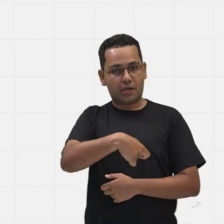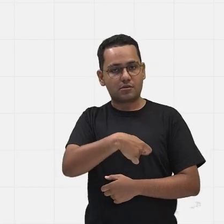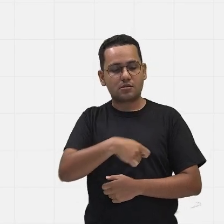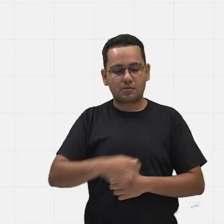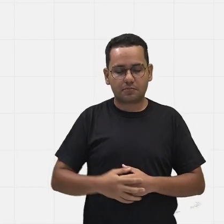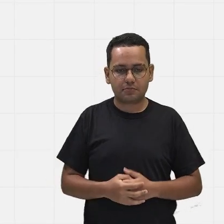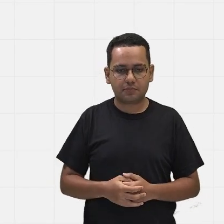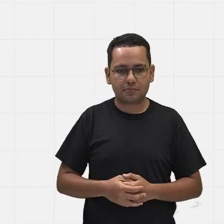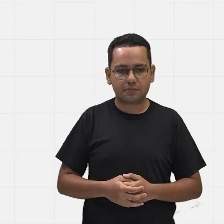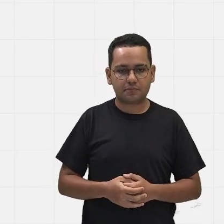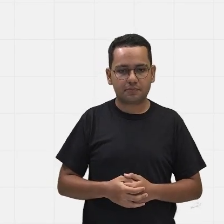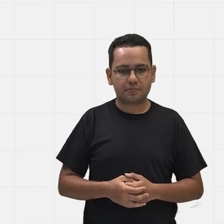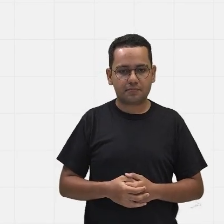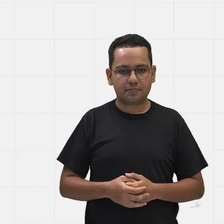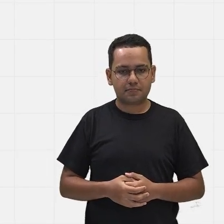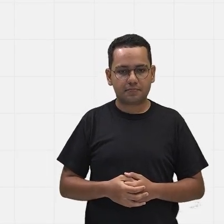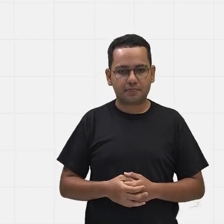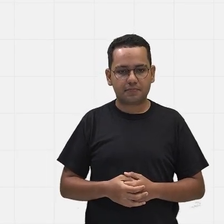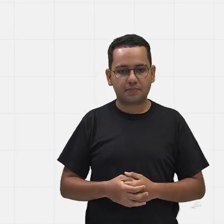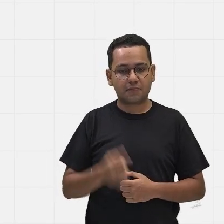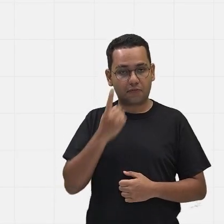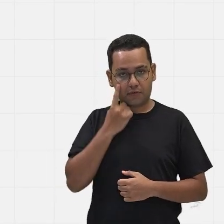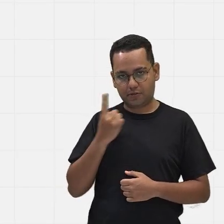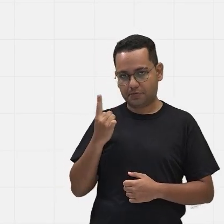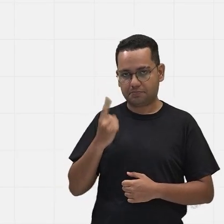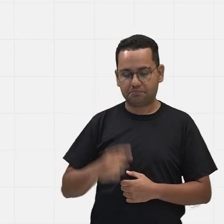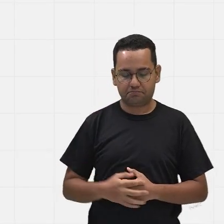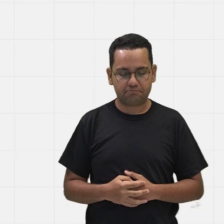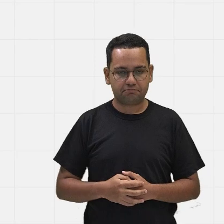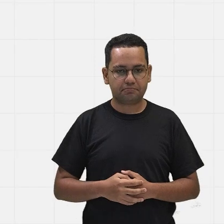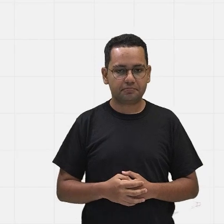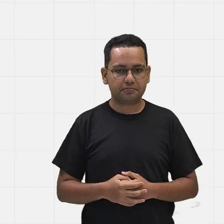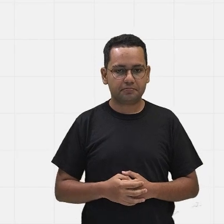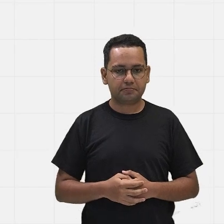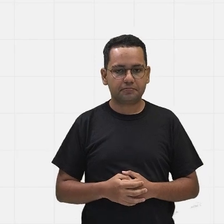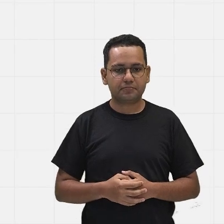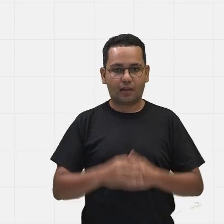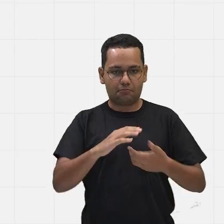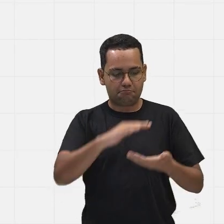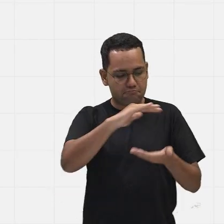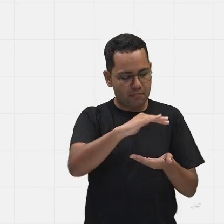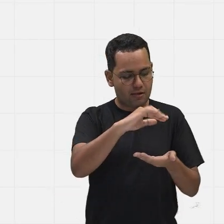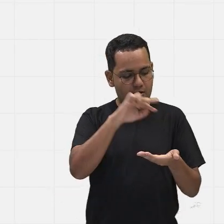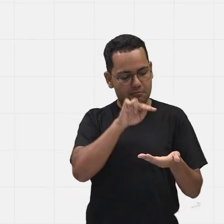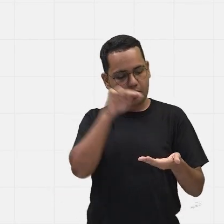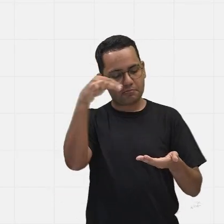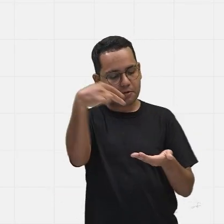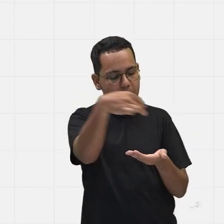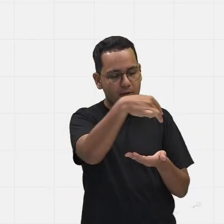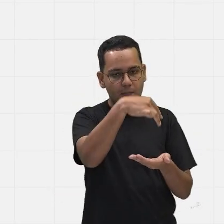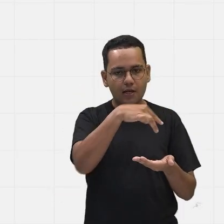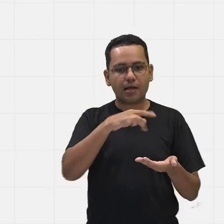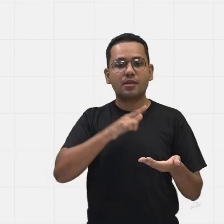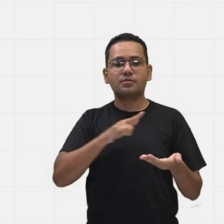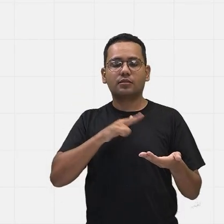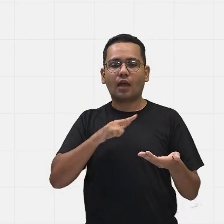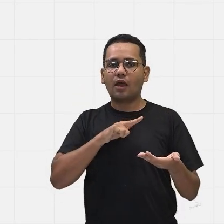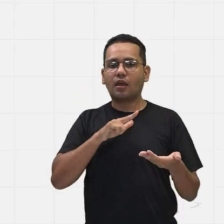de switch, e aí a parte traseira dele, normalmente eles têm 8 portas,